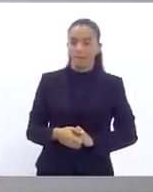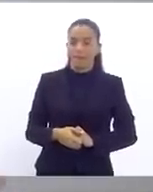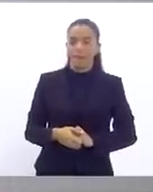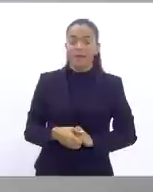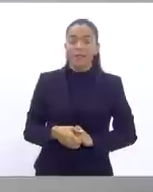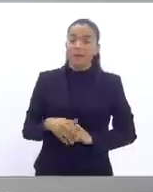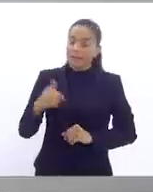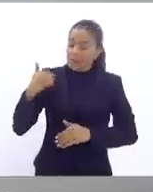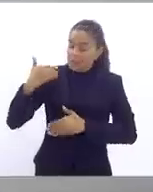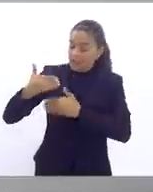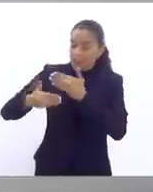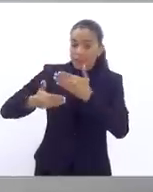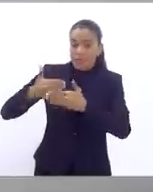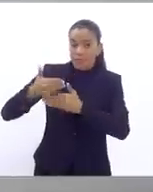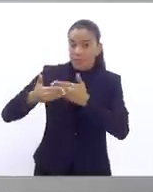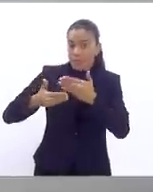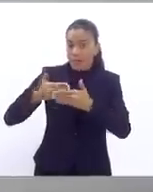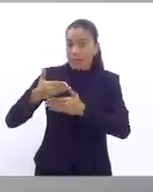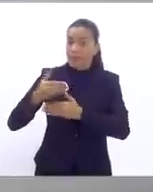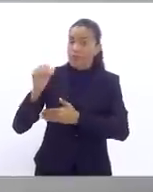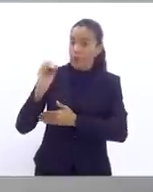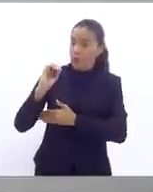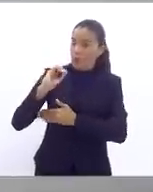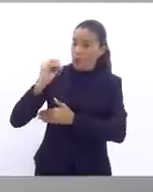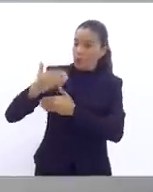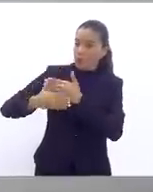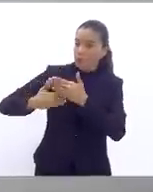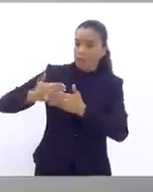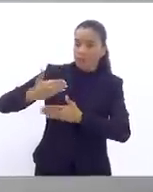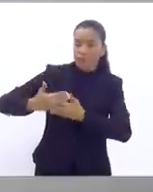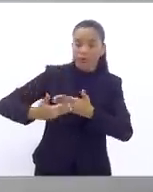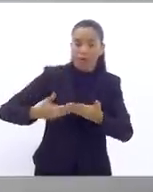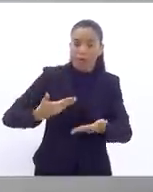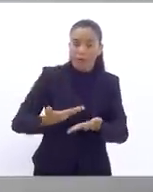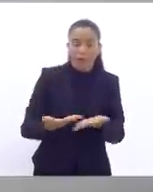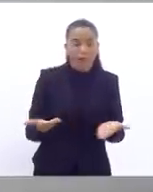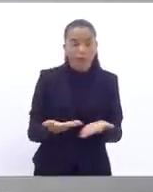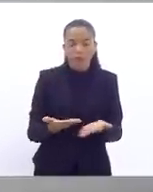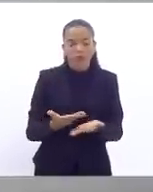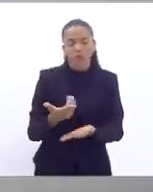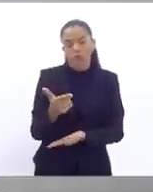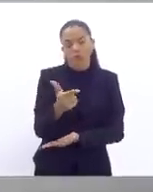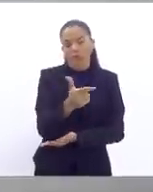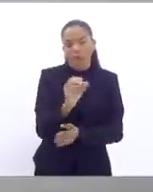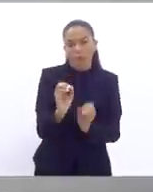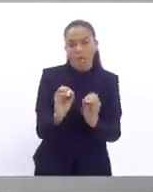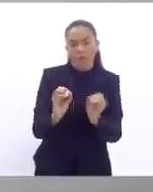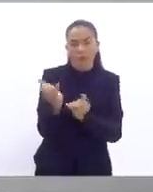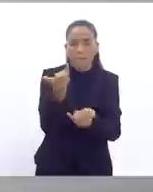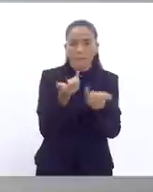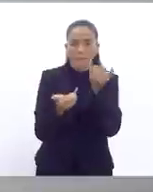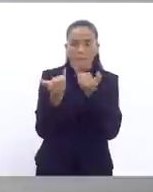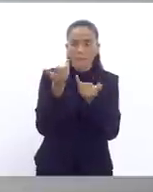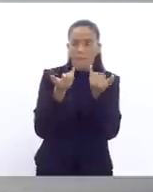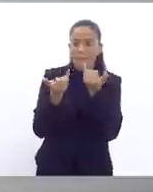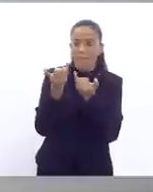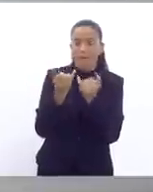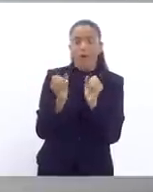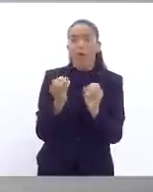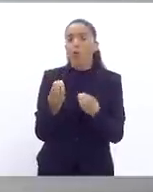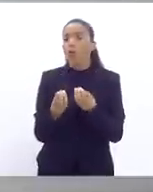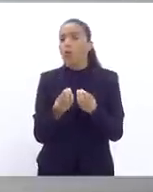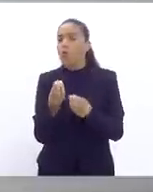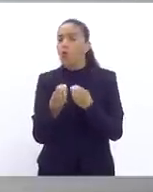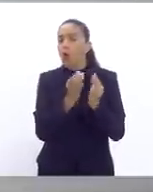e de lá para cá nós não tivemos mais nenhuma notícia de como